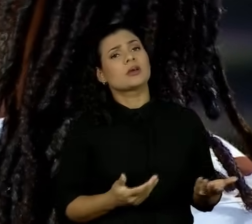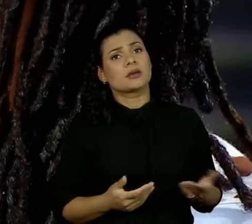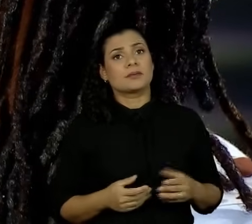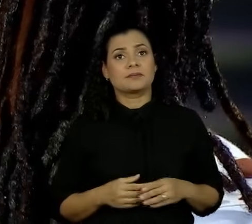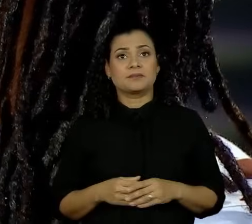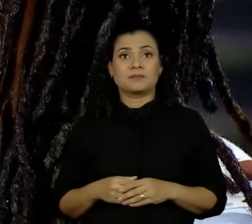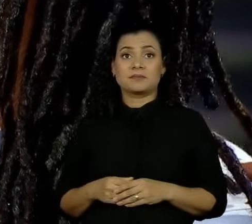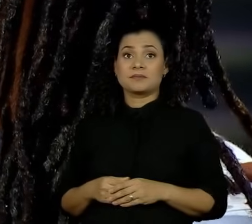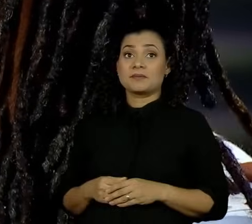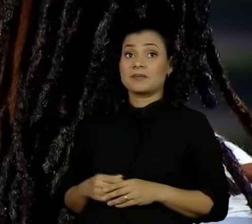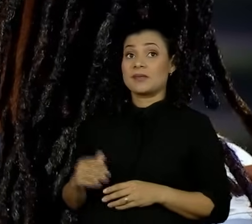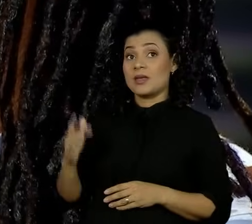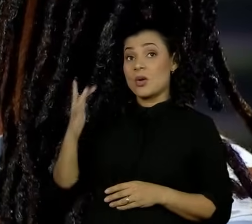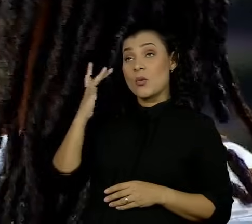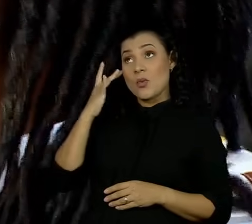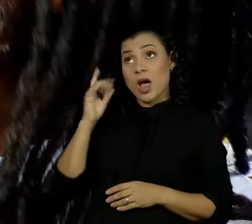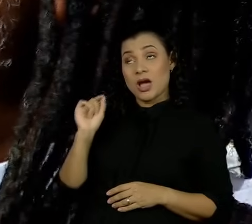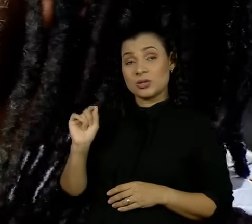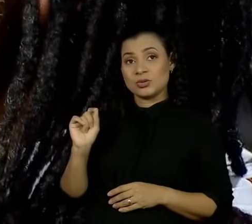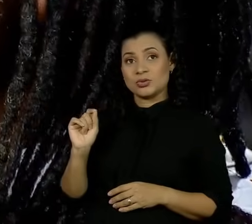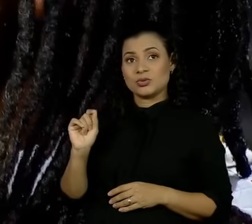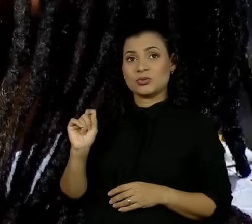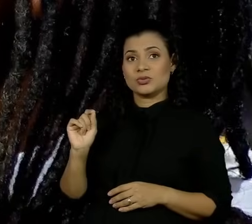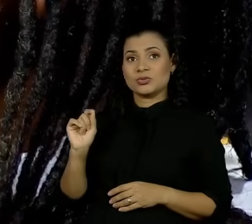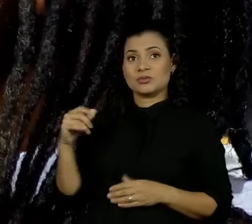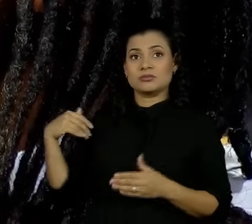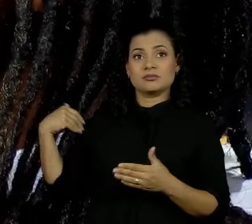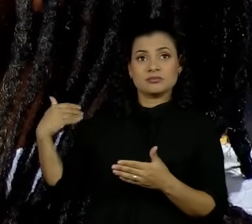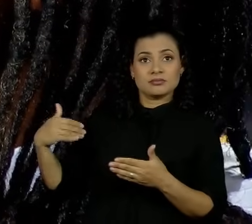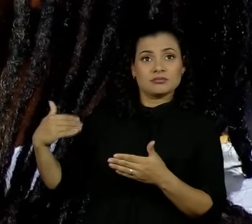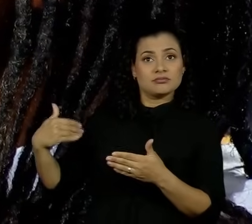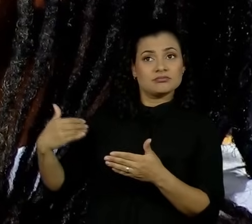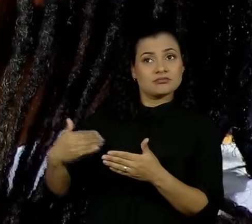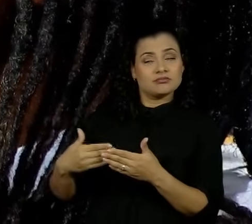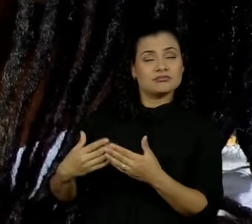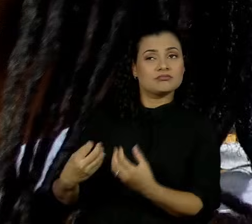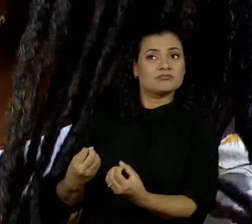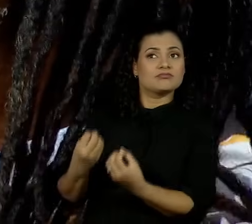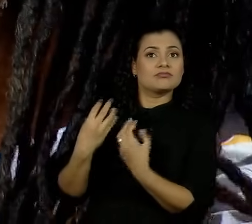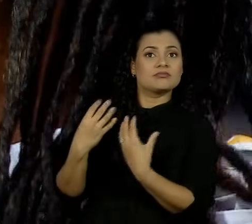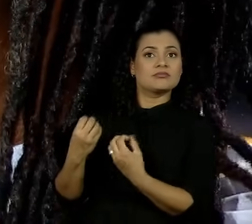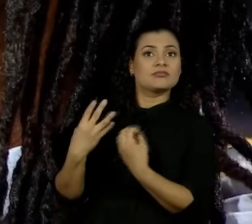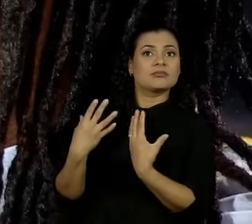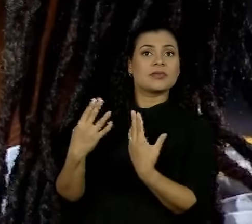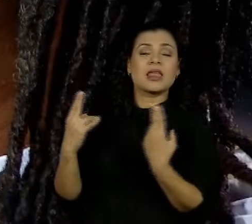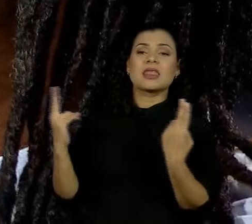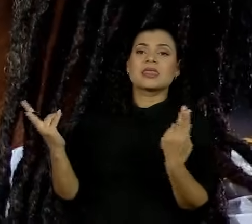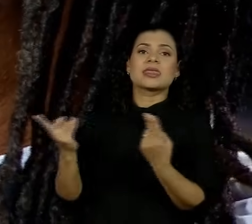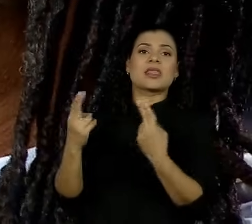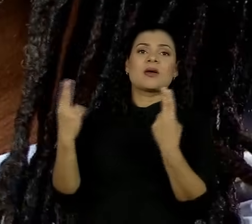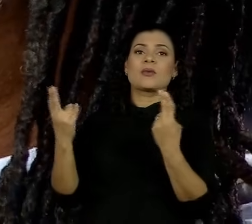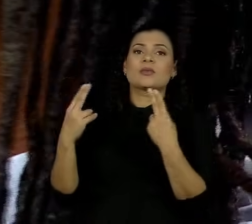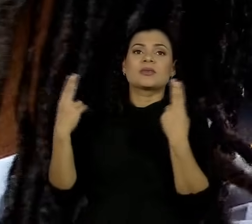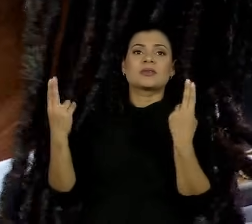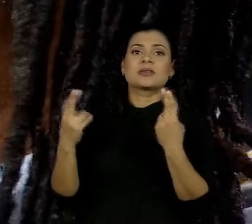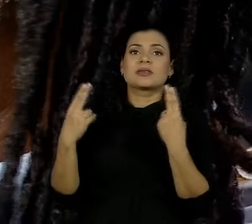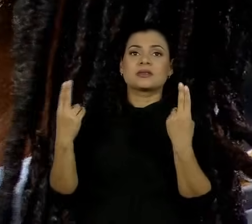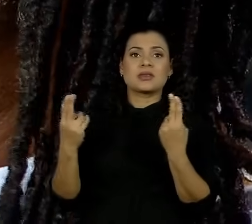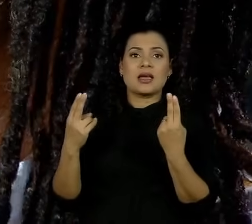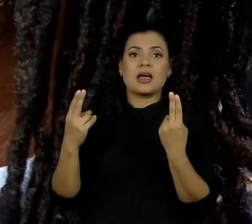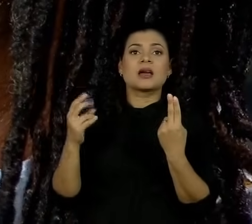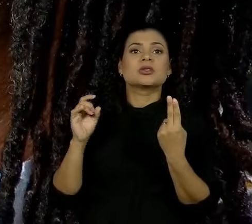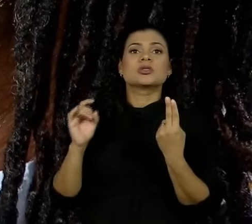Eu acho que foi, ou tem sido, né? Que não dá para vibrar só na resistência e na